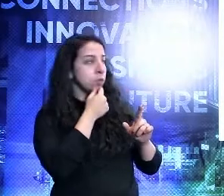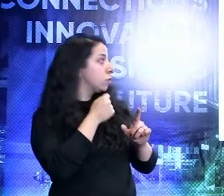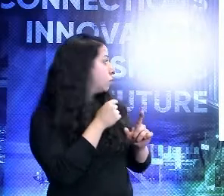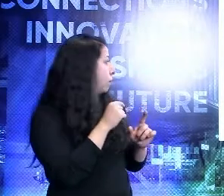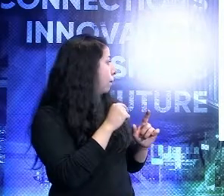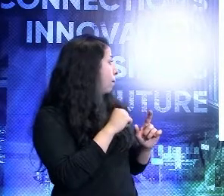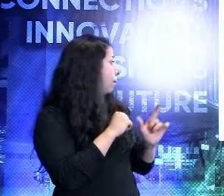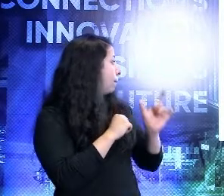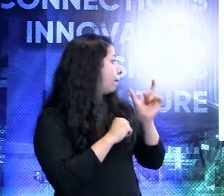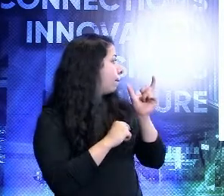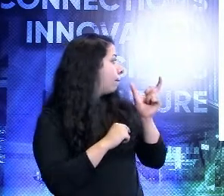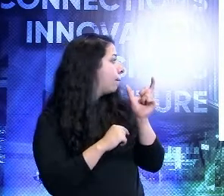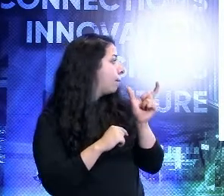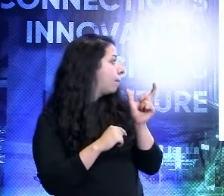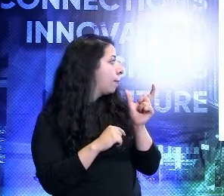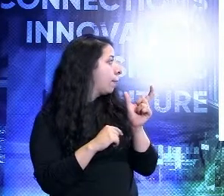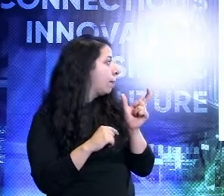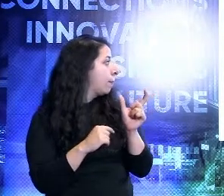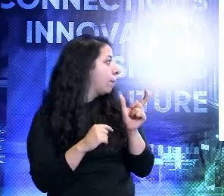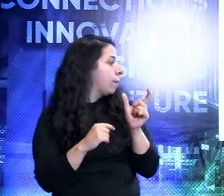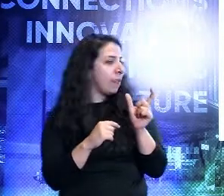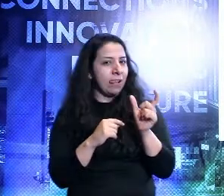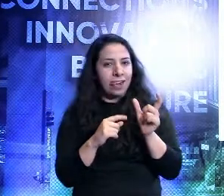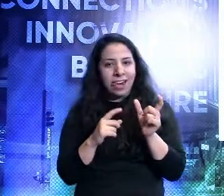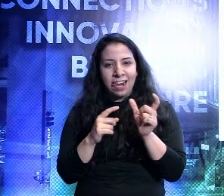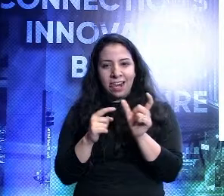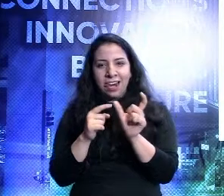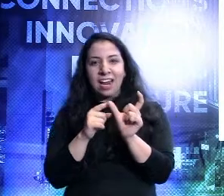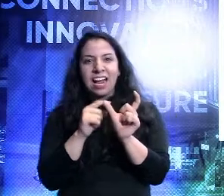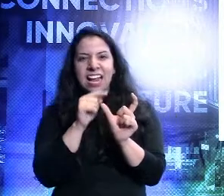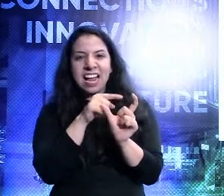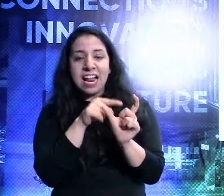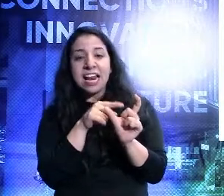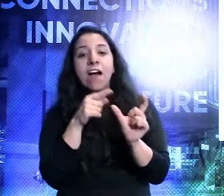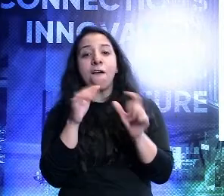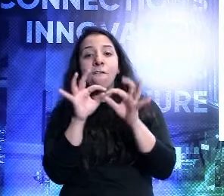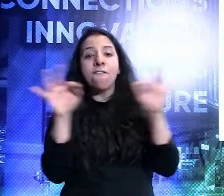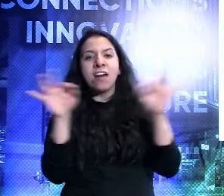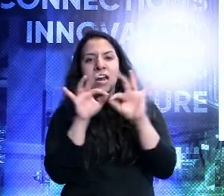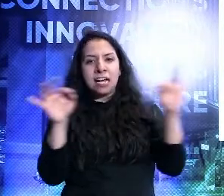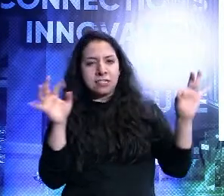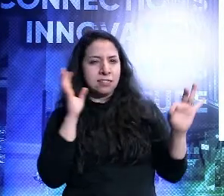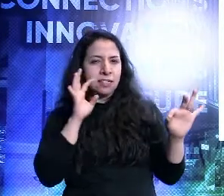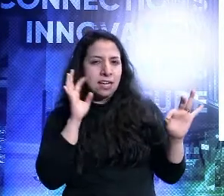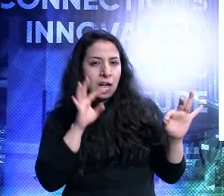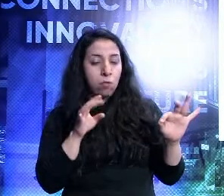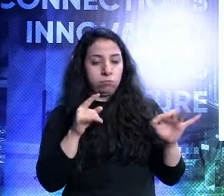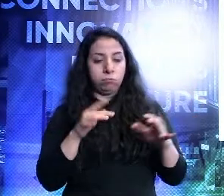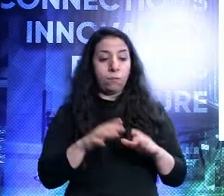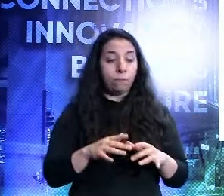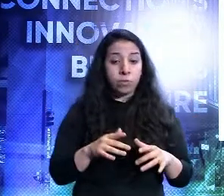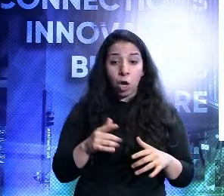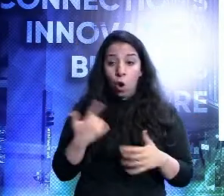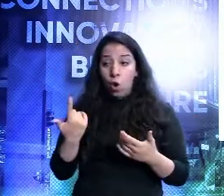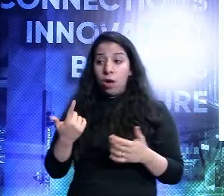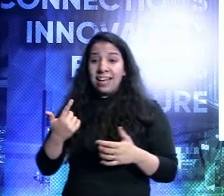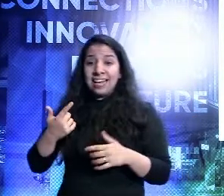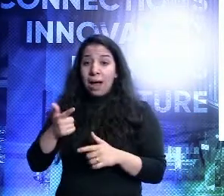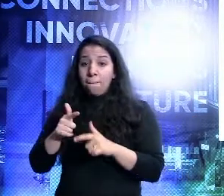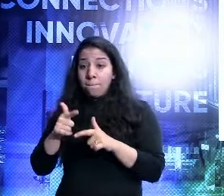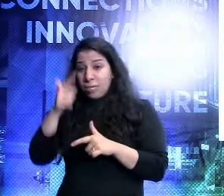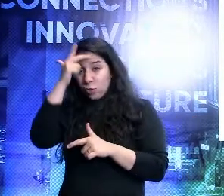teu. Mas é muito legal porque o Taishono ele tem essa frase, né? Ninguém tem mais problemas do que aquele que afirma não ter